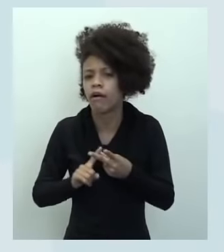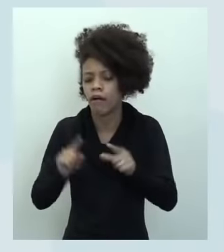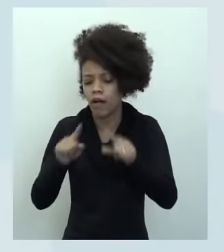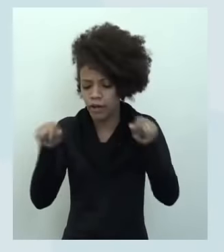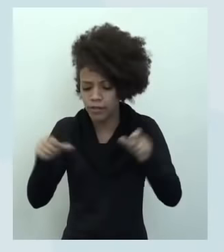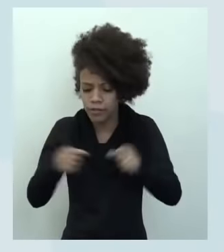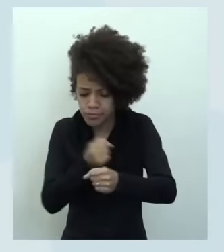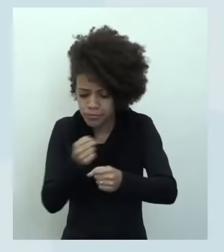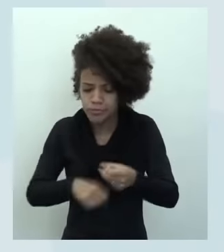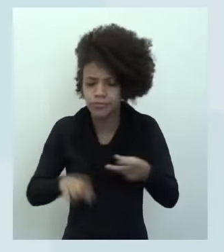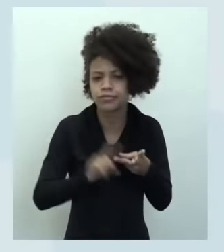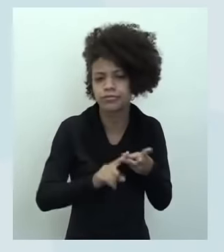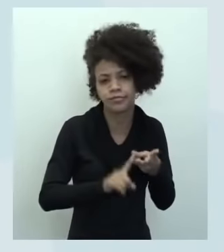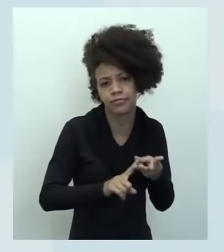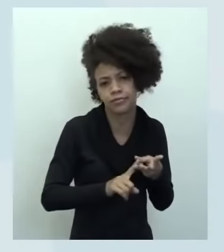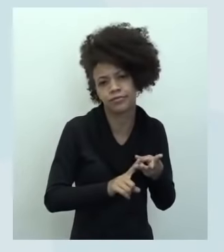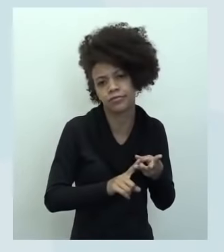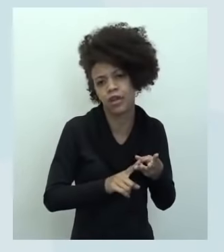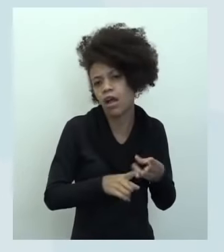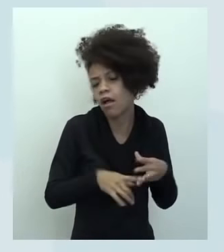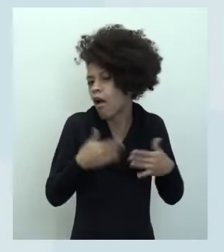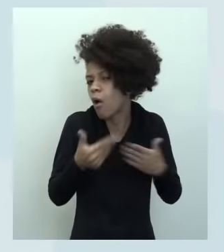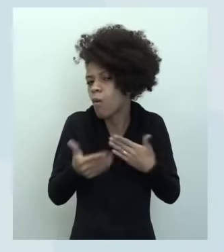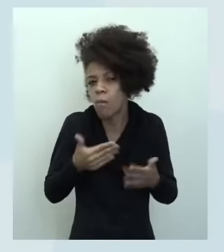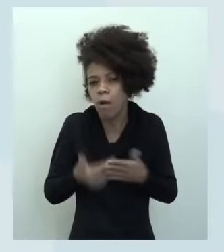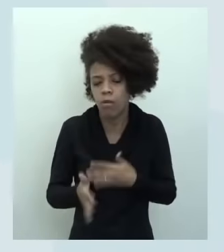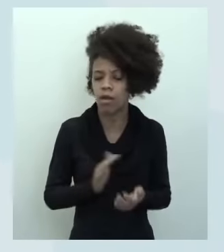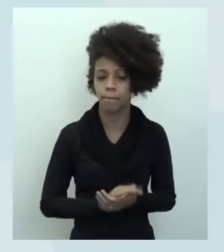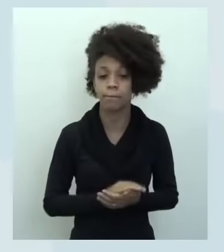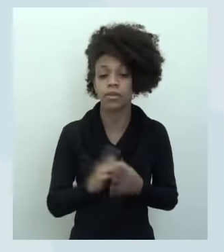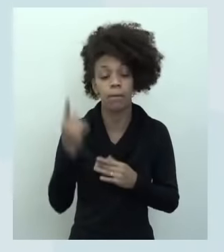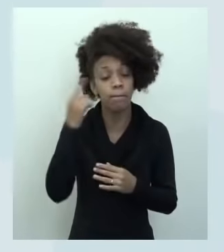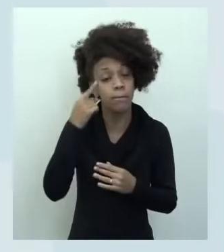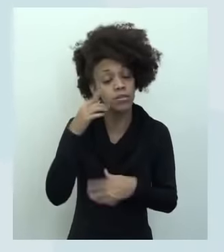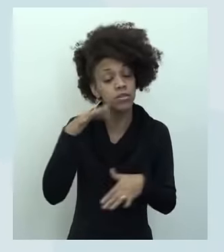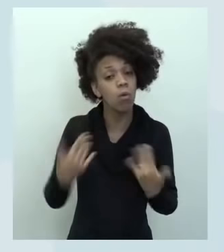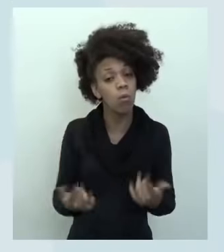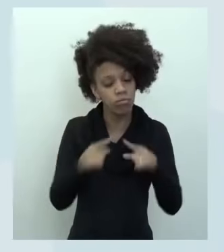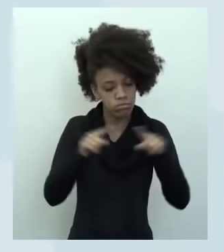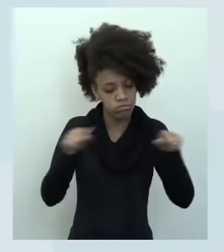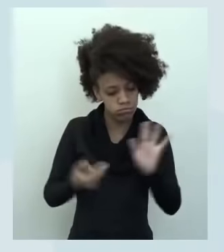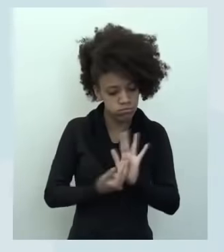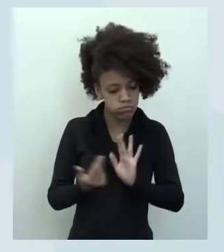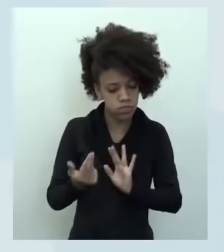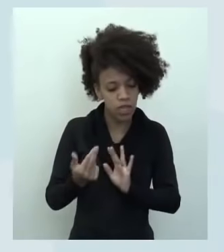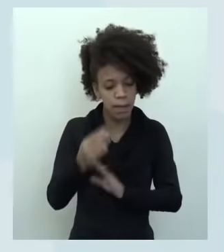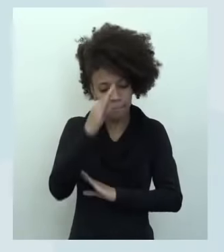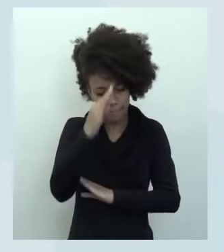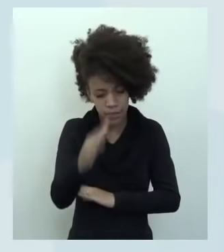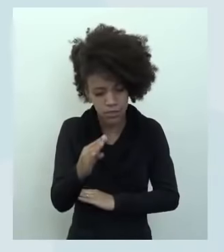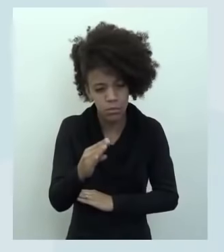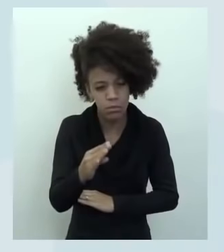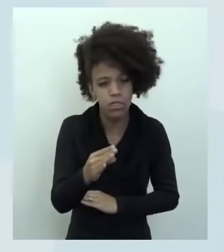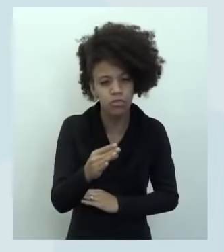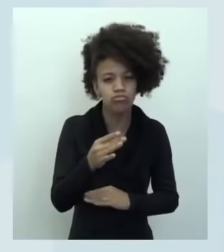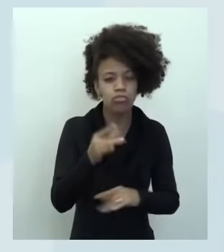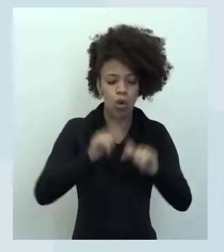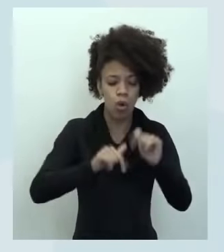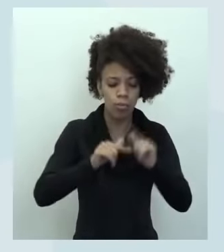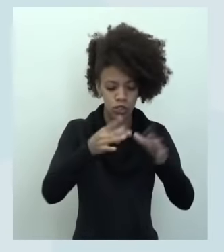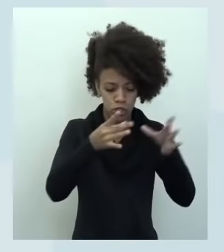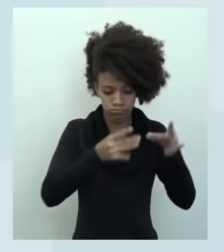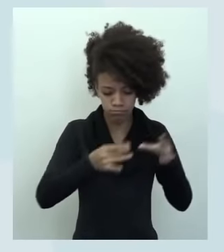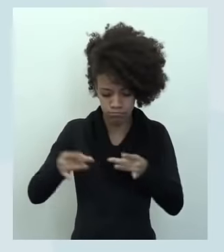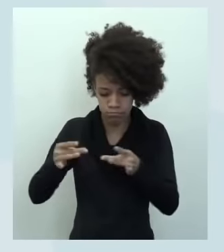gosta. Pense no que você vai representar e pense principalmente na quantidade de objetos que tem nesse cômodo, a quantidade